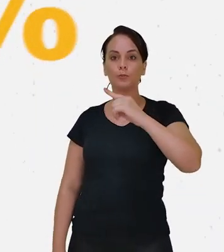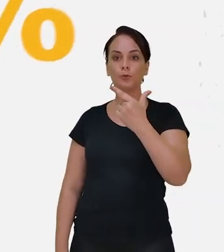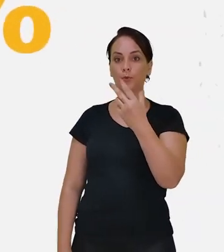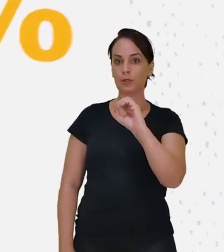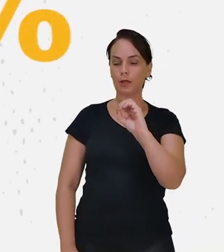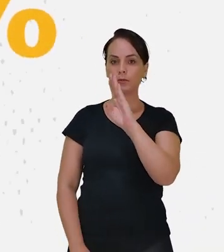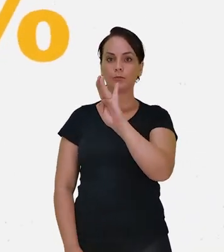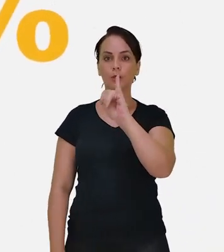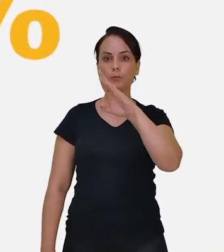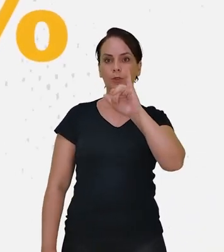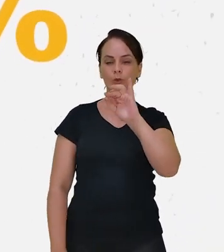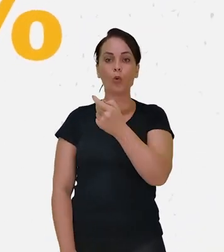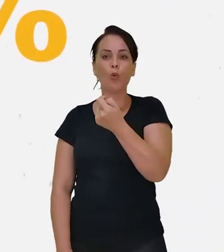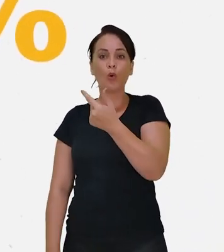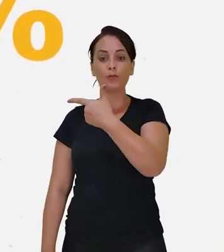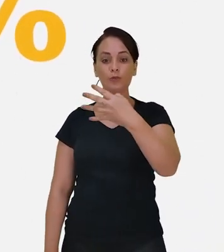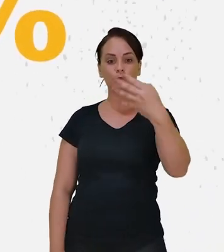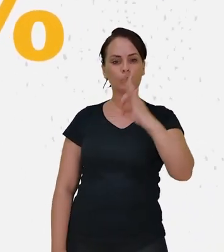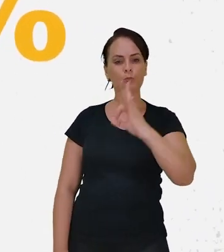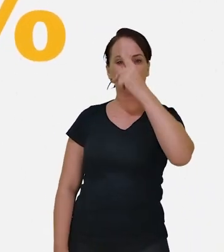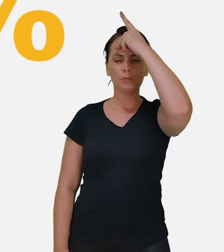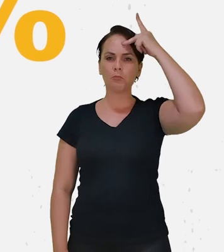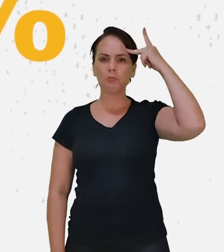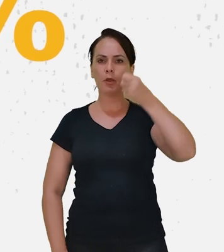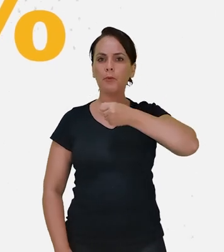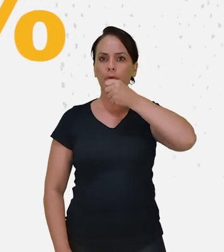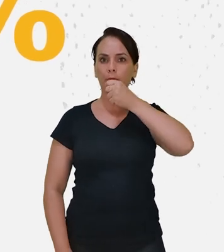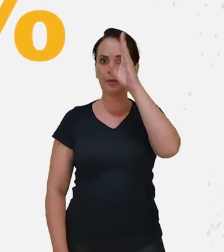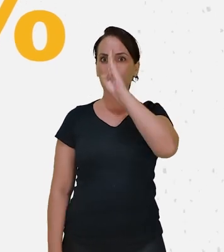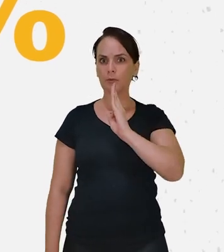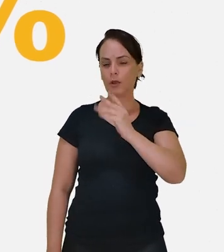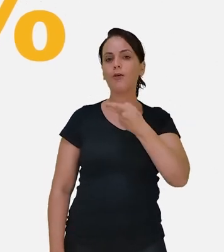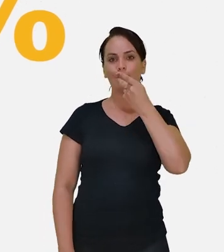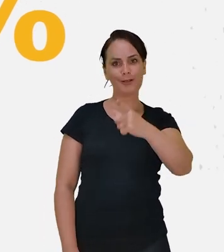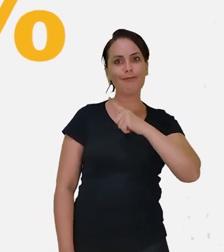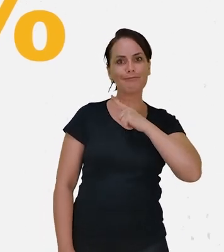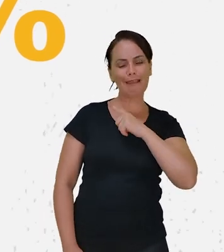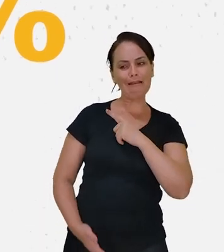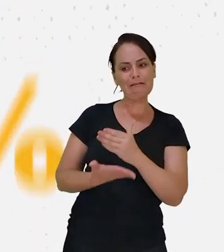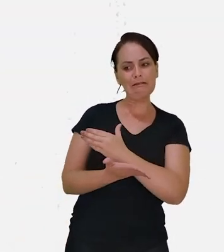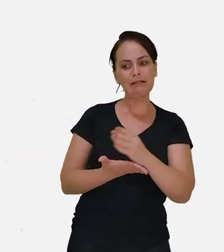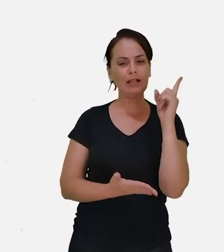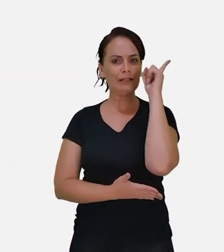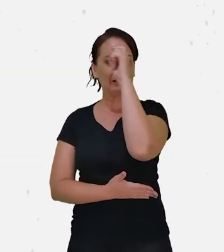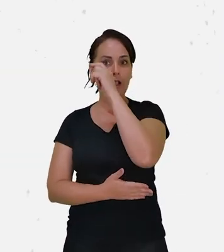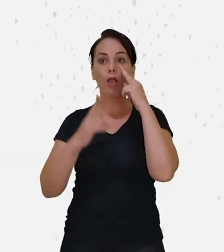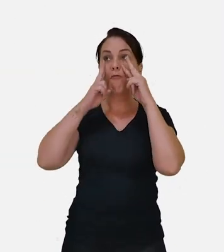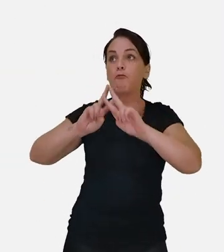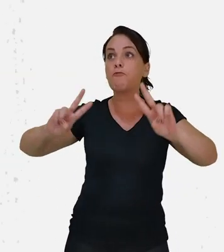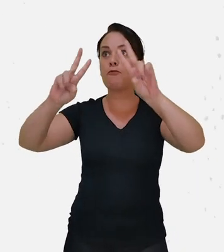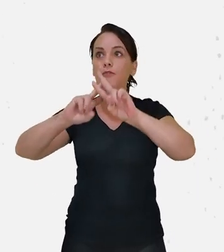IBGE, quase 24% dos entrevistados no Brasil declarou ter algum grau de dificuldade em